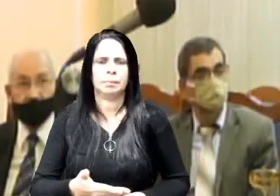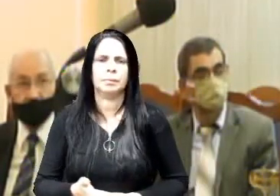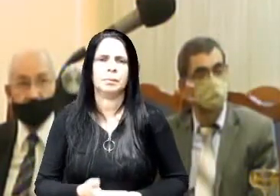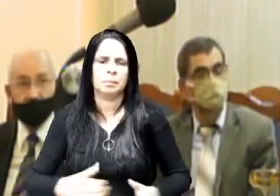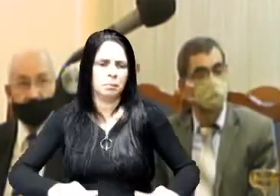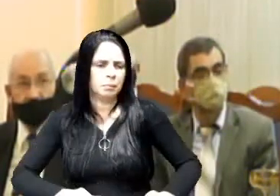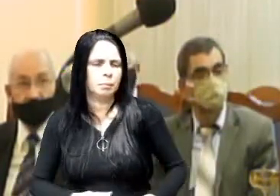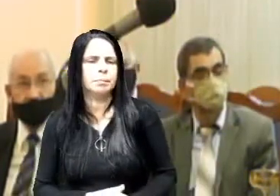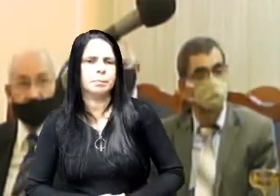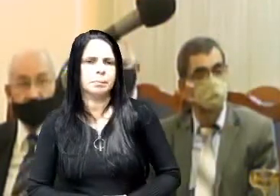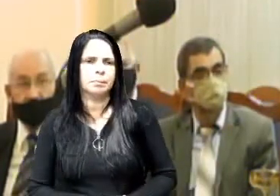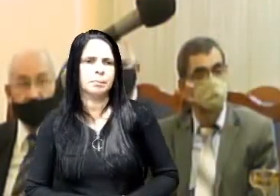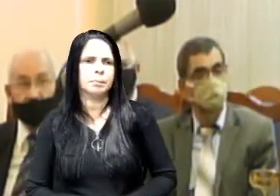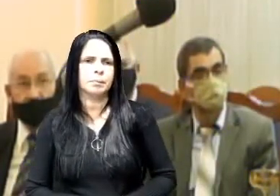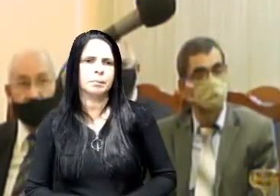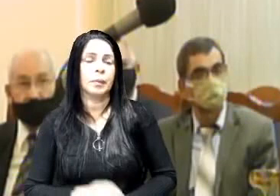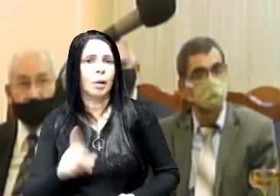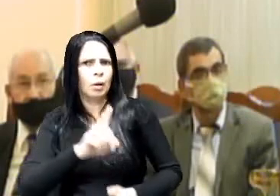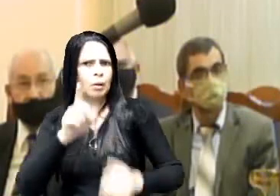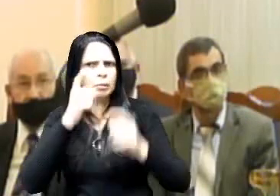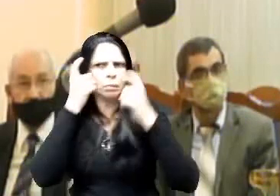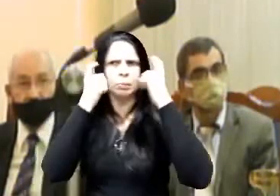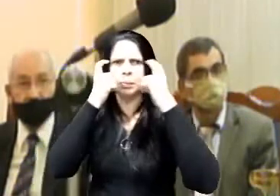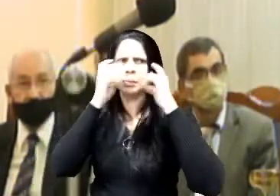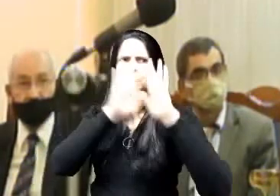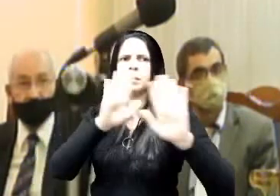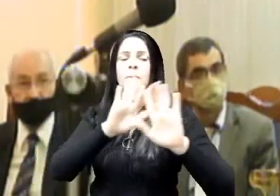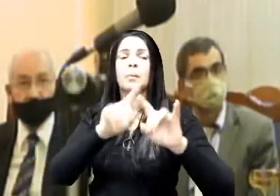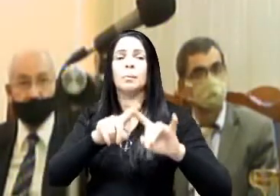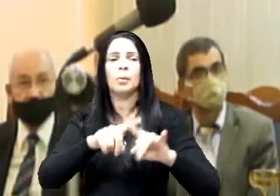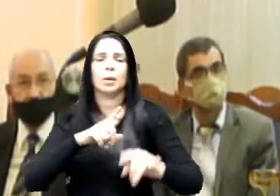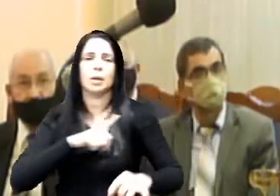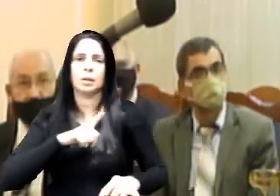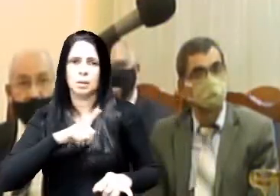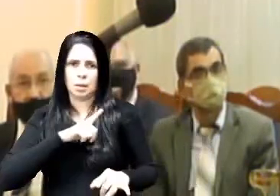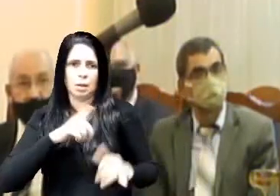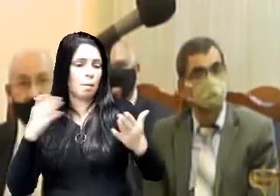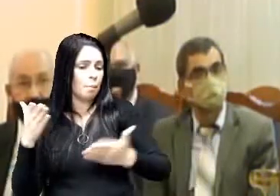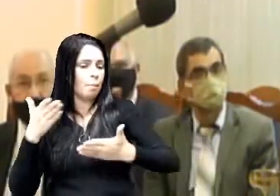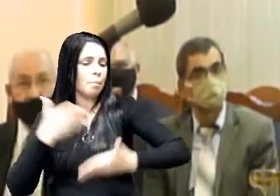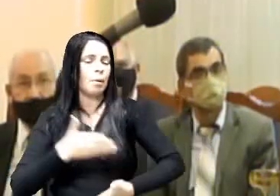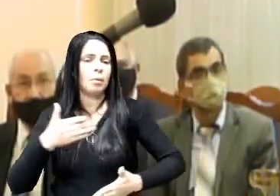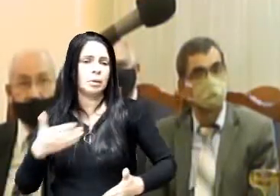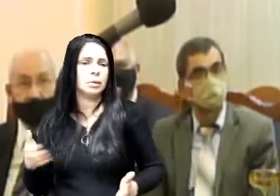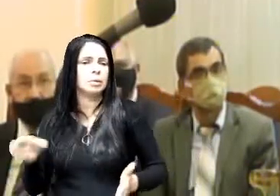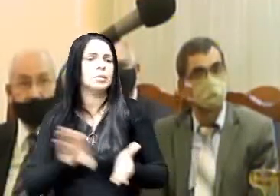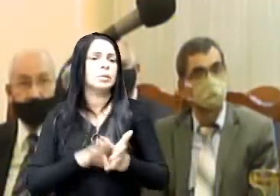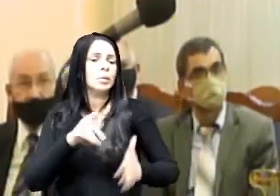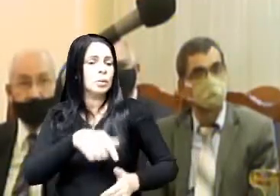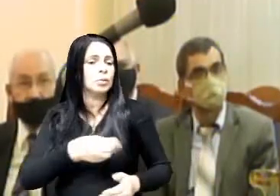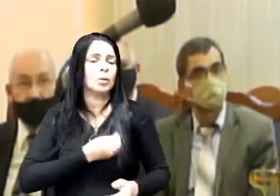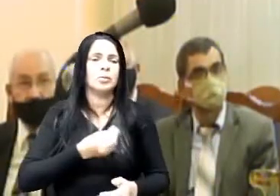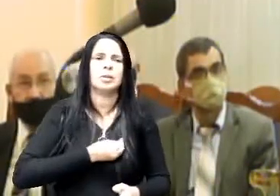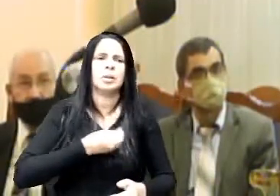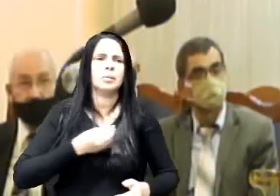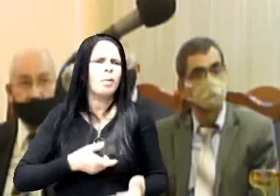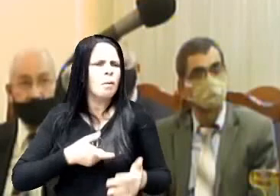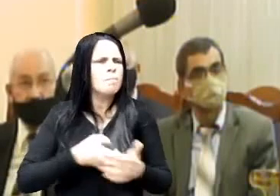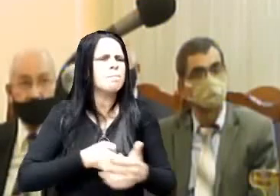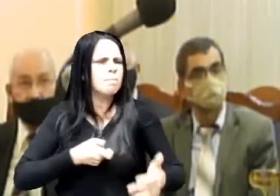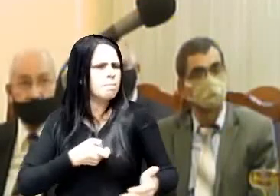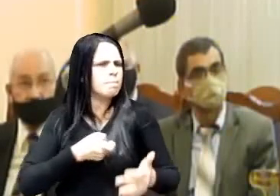Ardente prova que vem sobre vós para vos tentar. Ardente prova, ardente